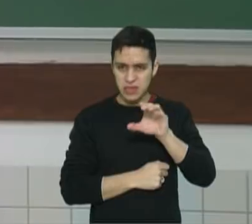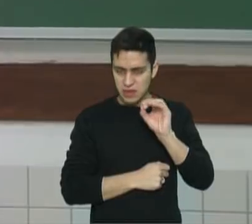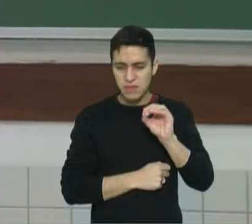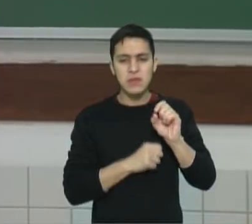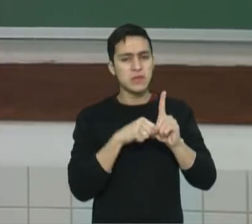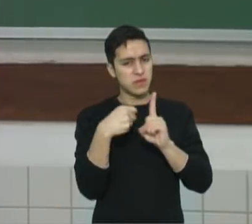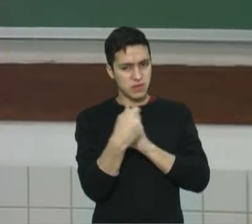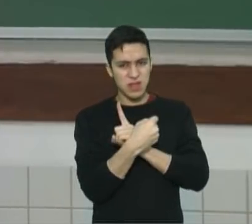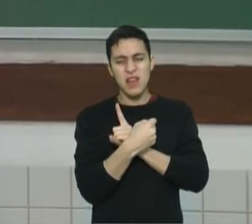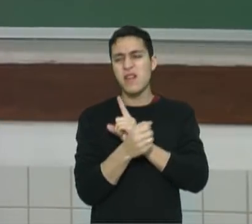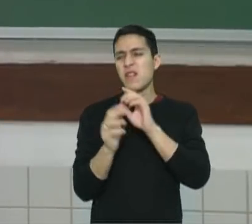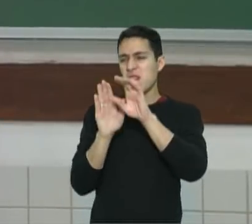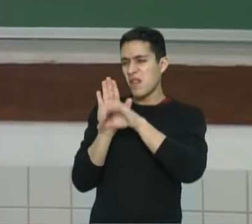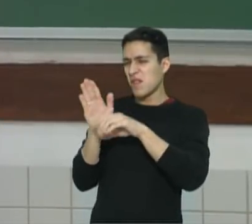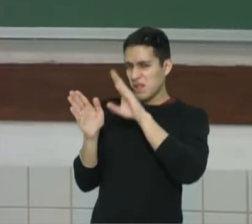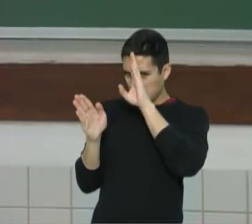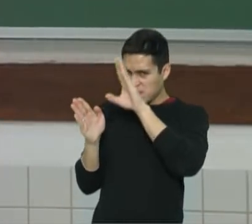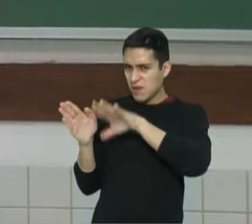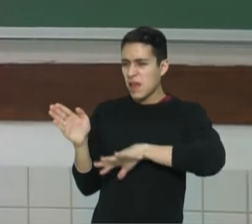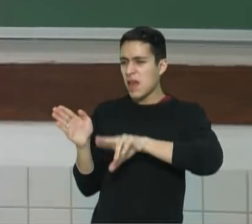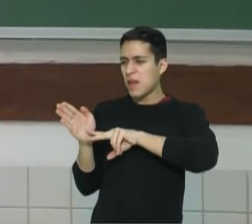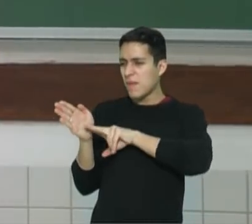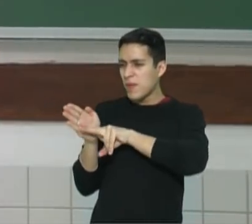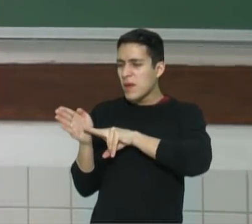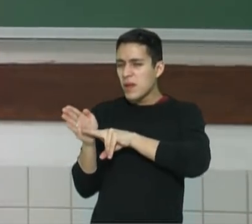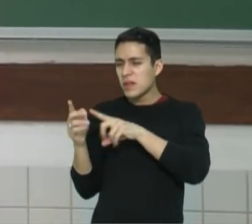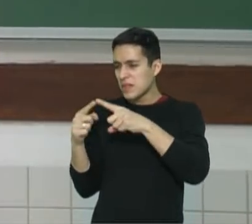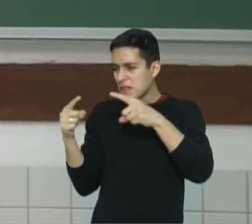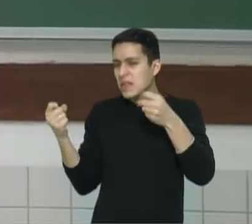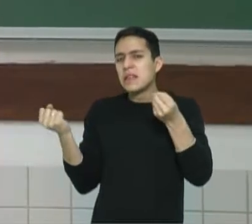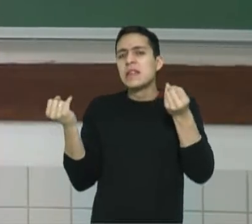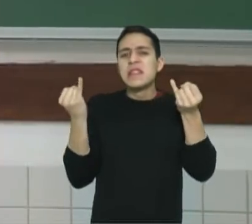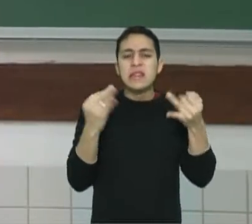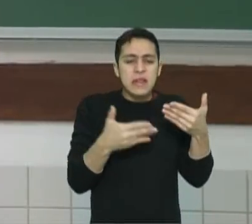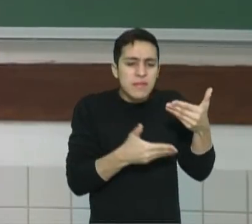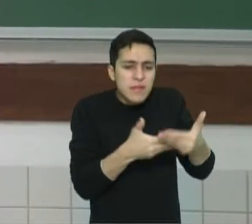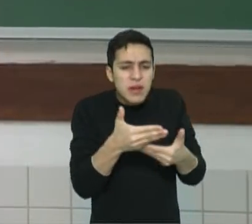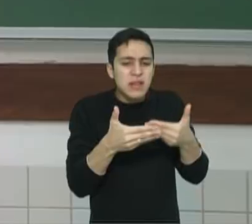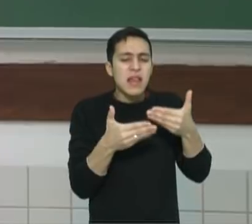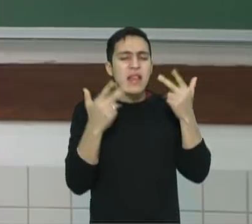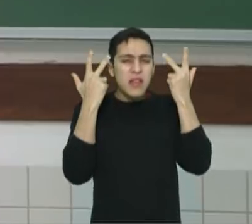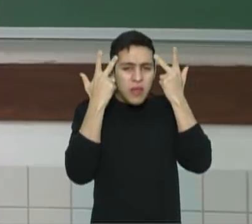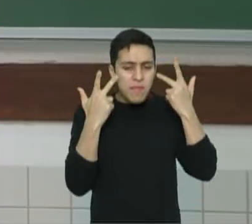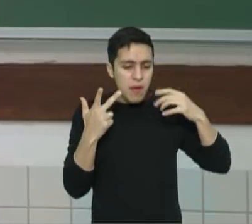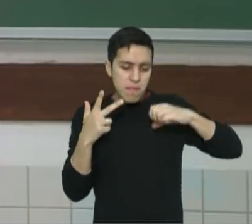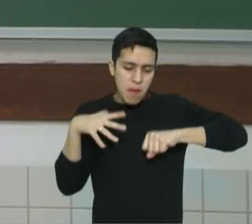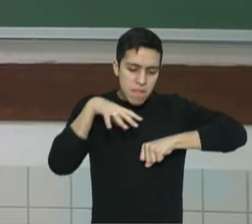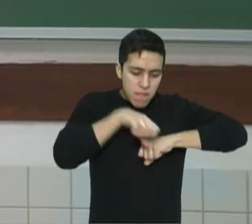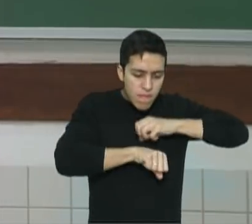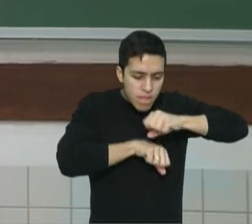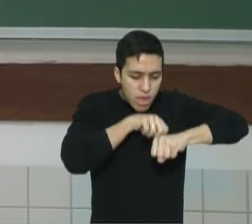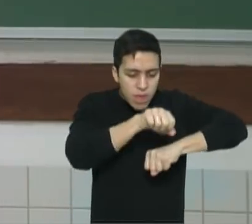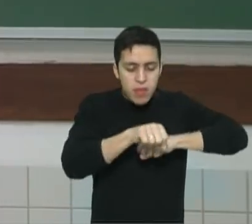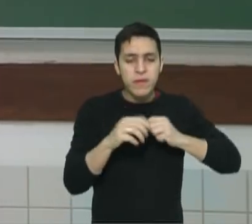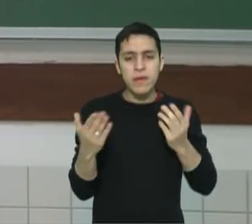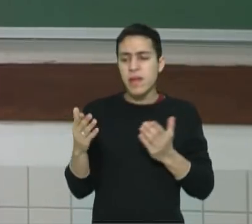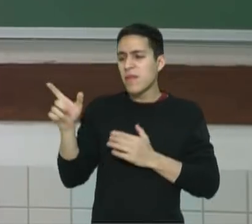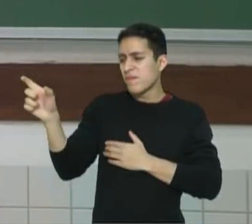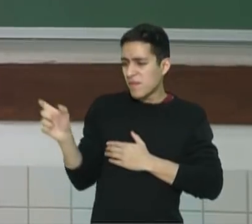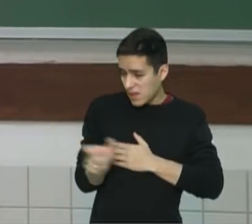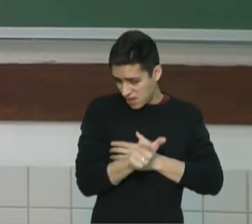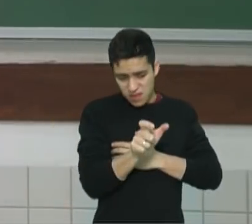ciências, principalmente biológicas, que falam sobre o processo de seleção natural. Usou-se essa terminologia